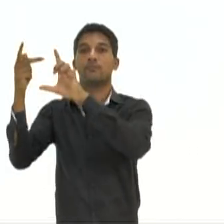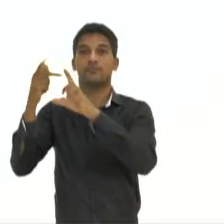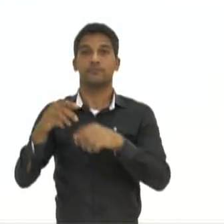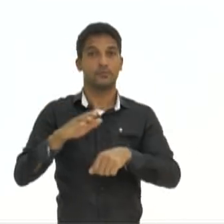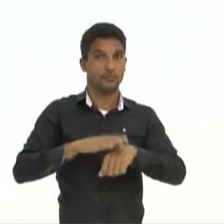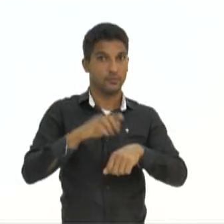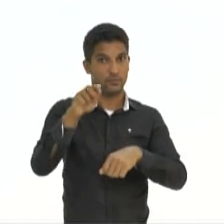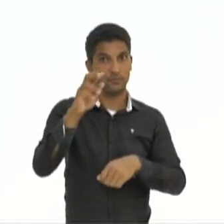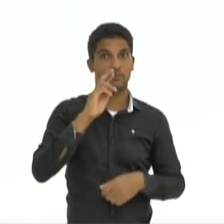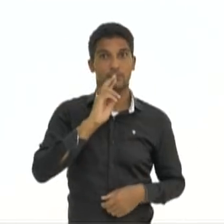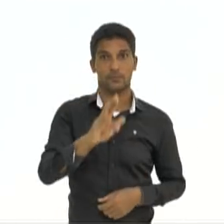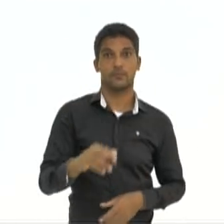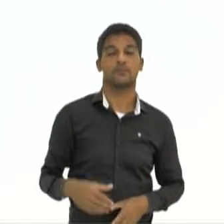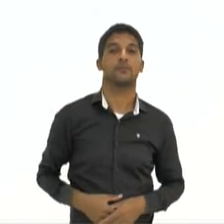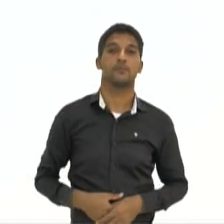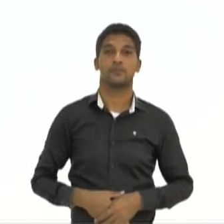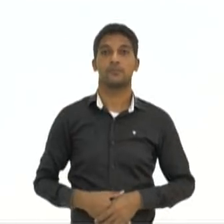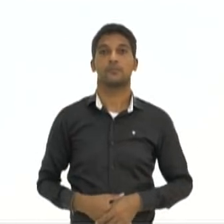2 exercícios.